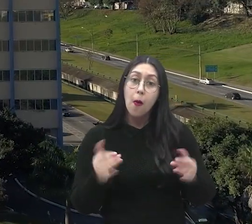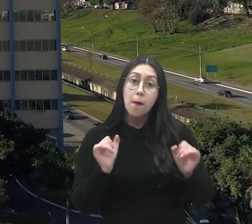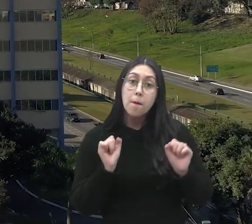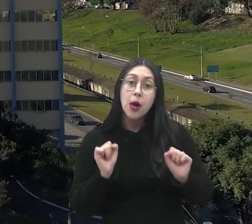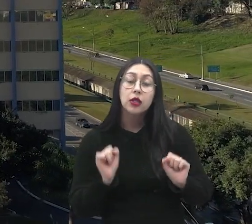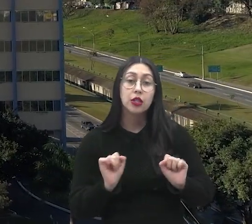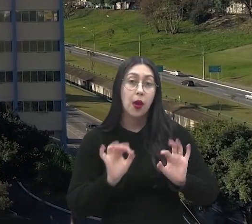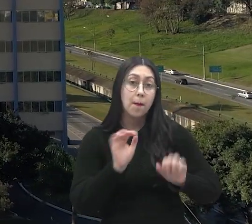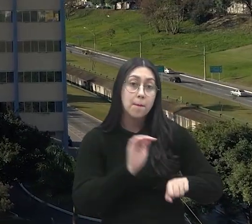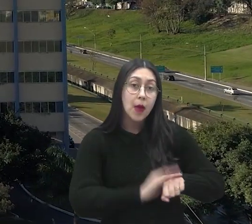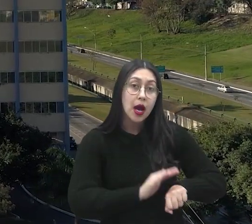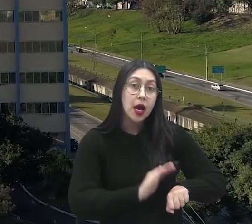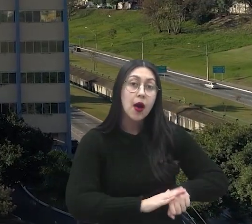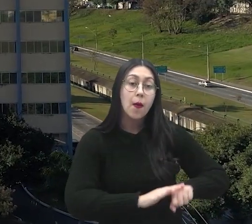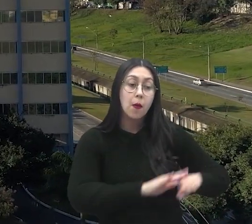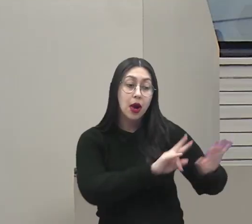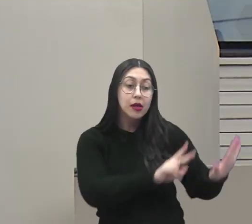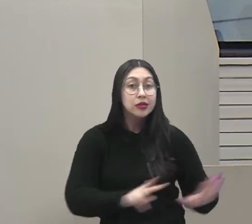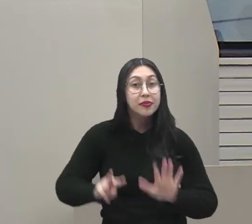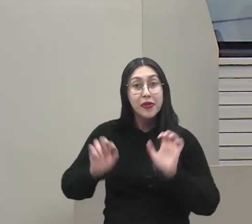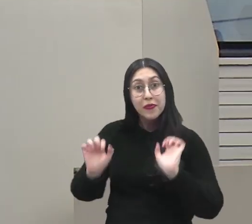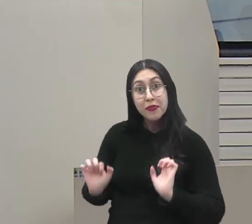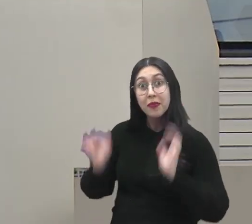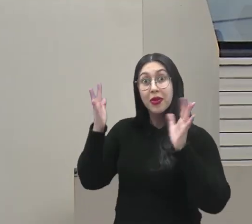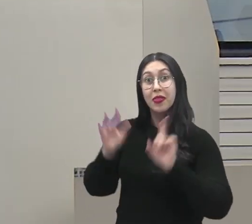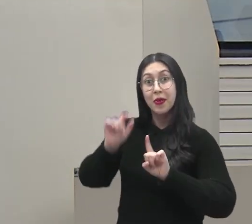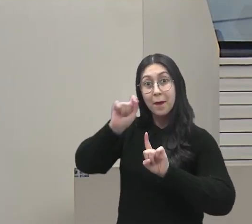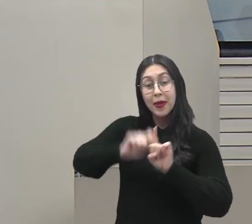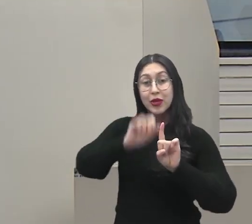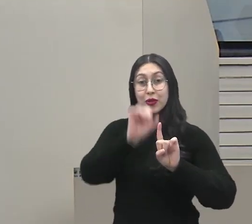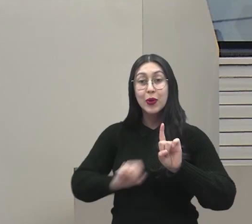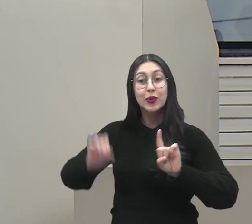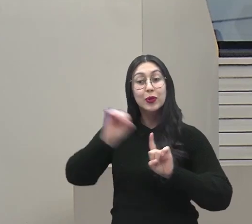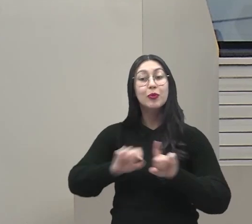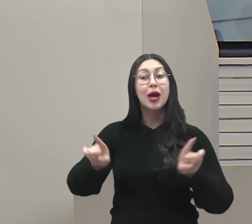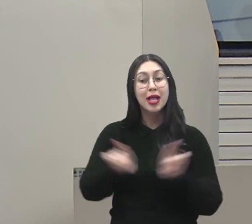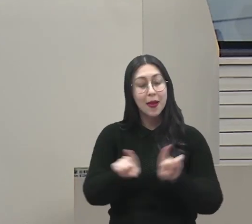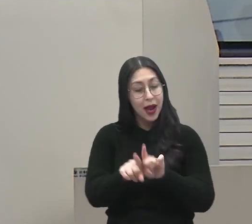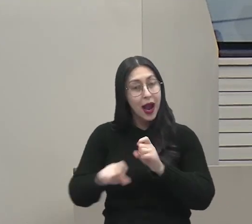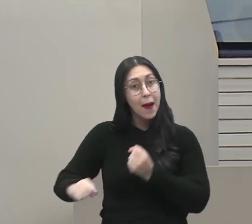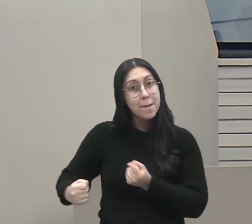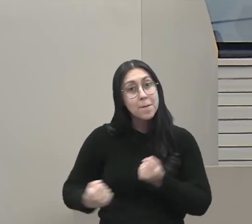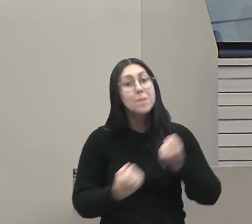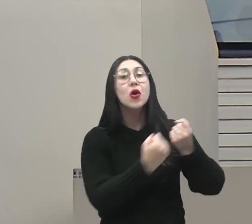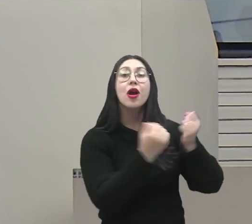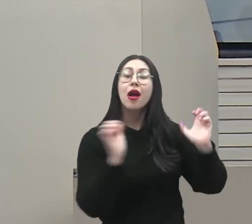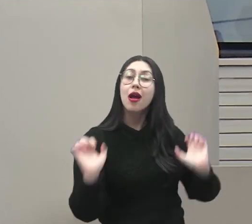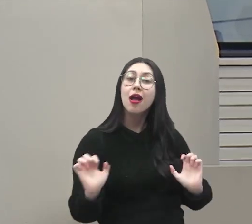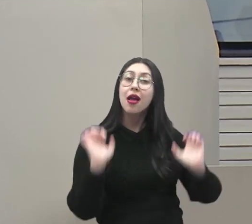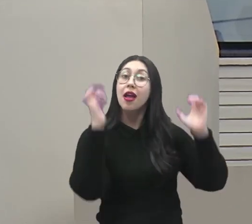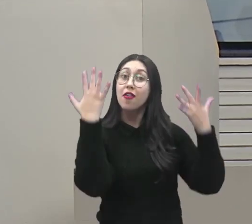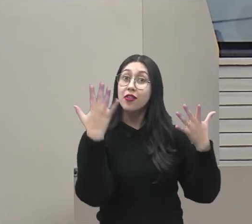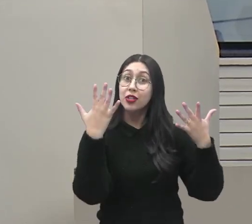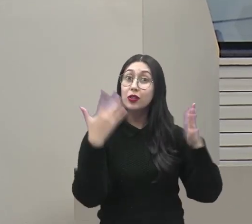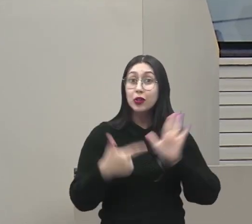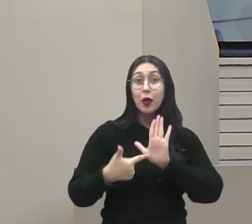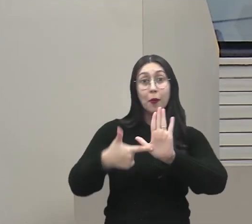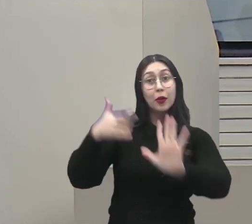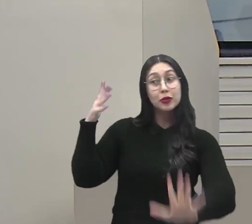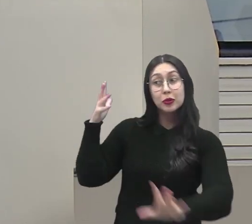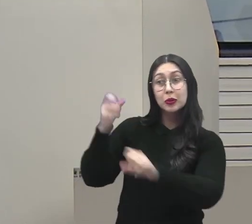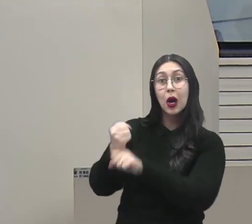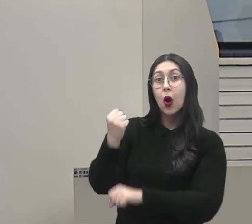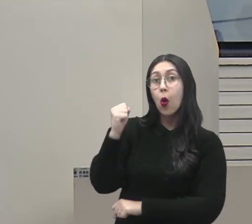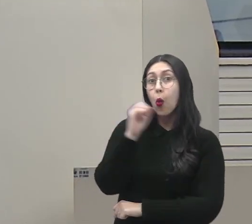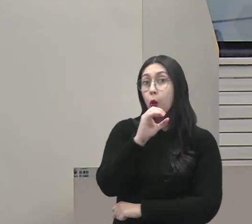instituir uma semana comemorativa no mês de outubro e promover ou apoiar eventos alusivos aos